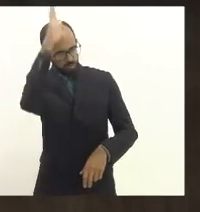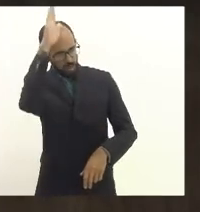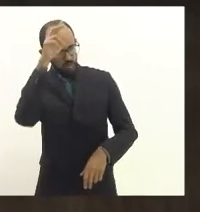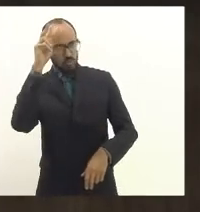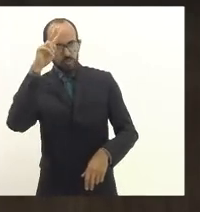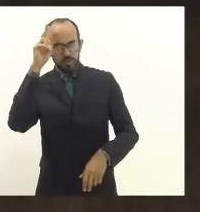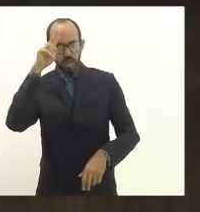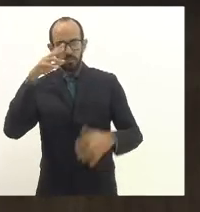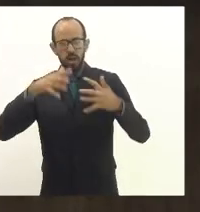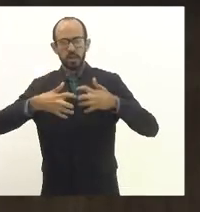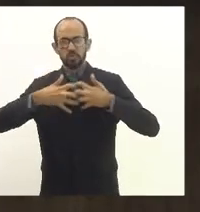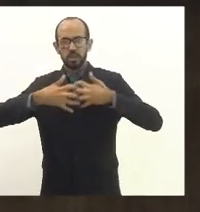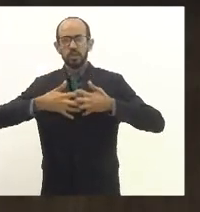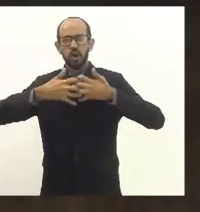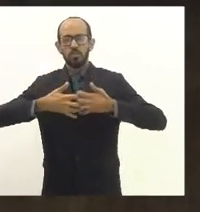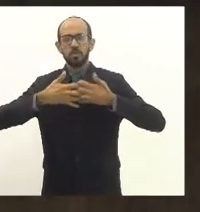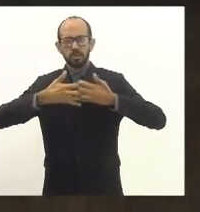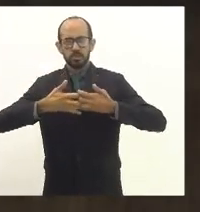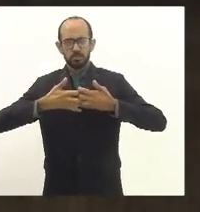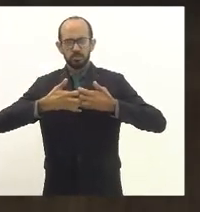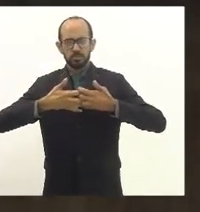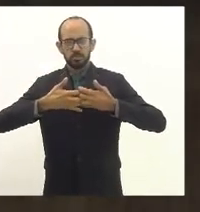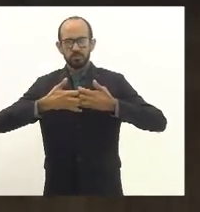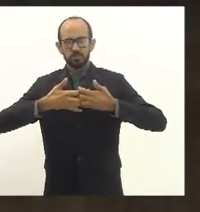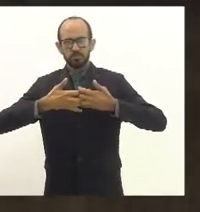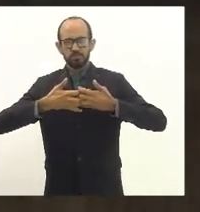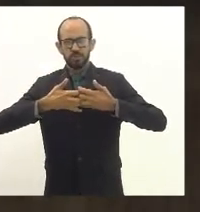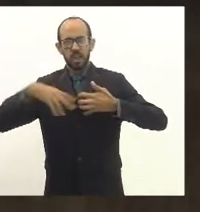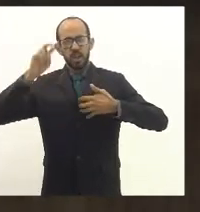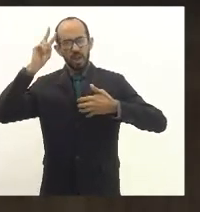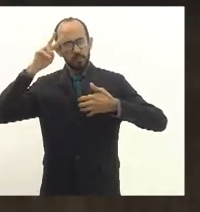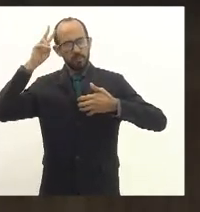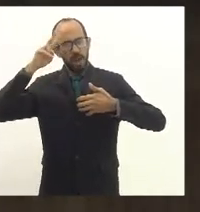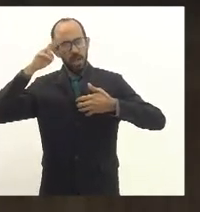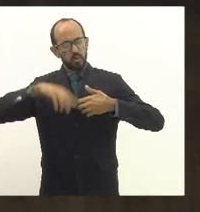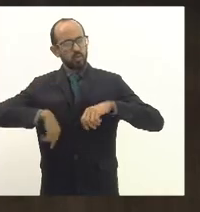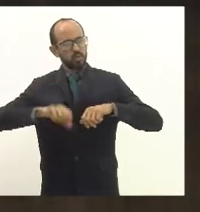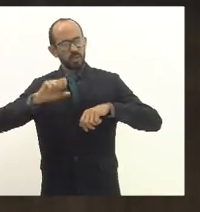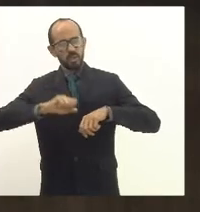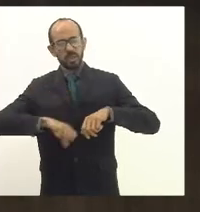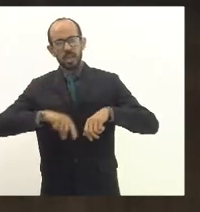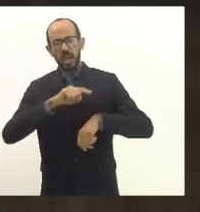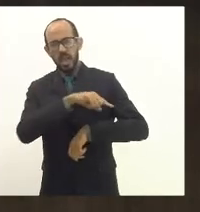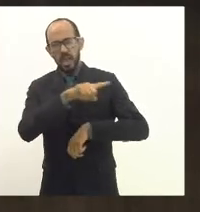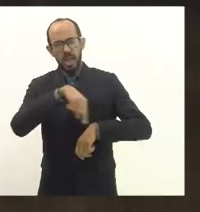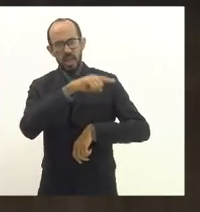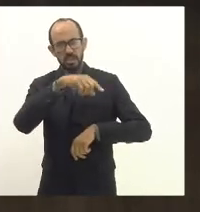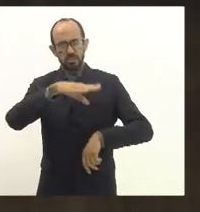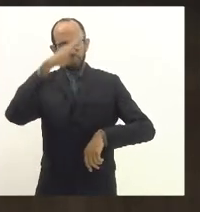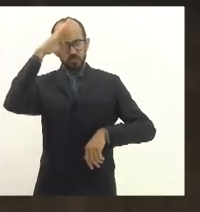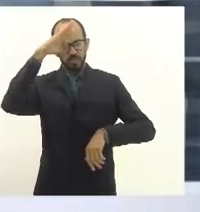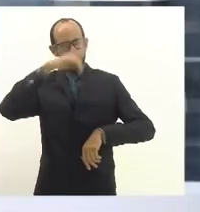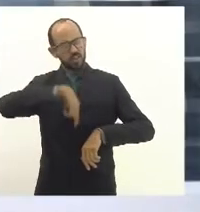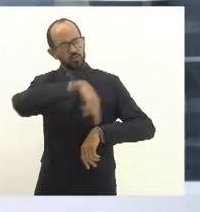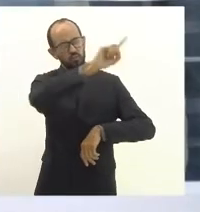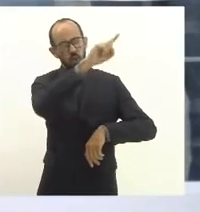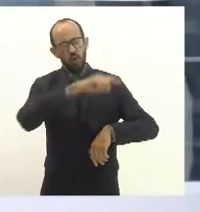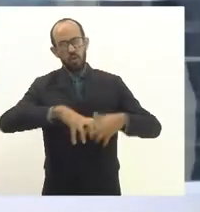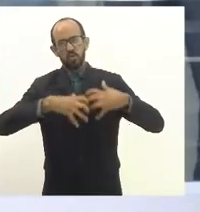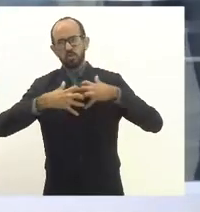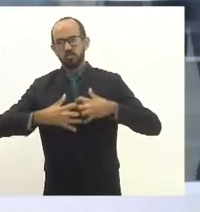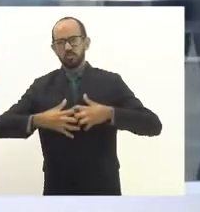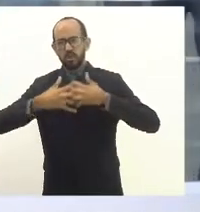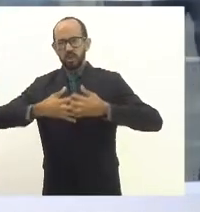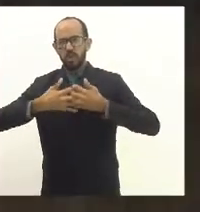de Petrópolis, vamos lembrar do que esses bravos soldados combatentes fizeram na região